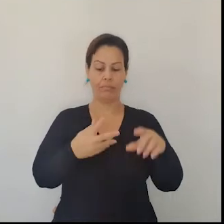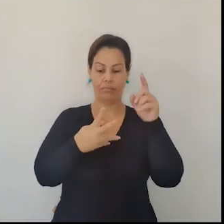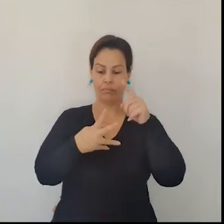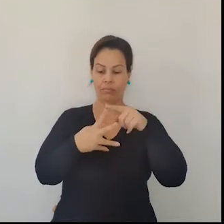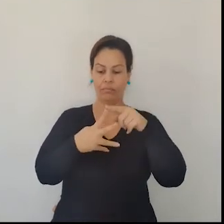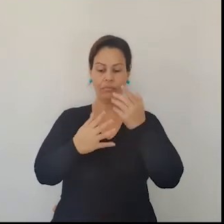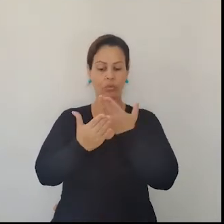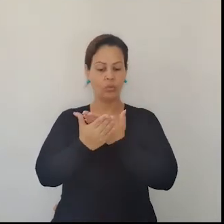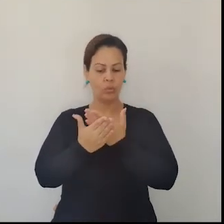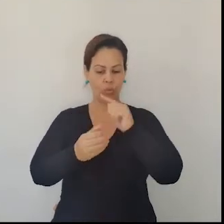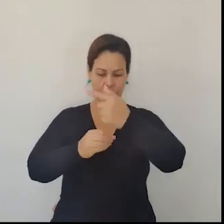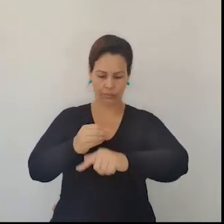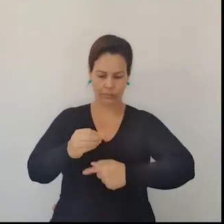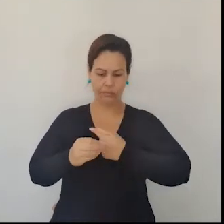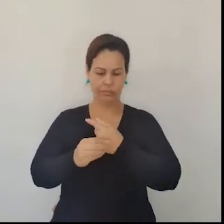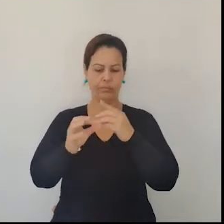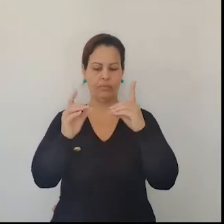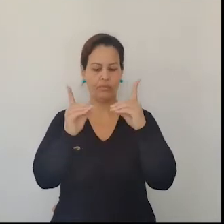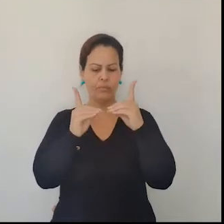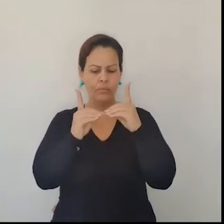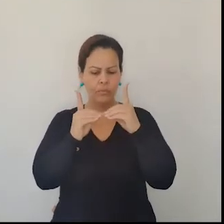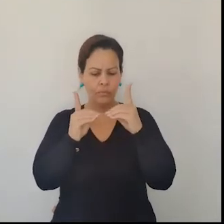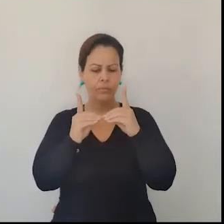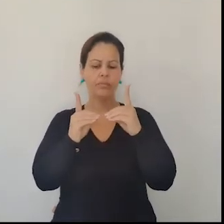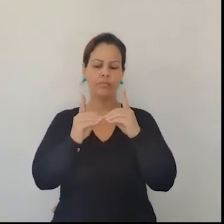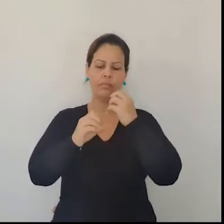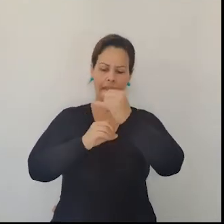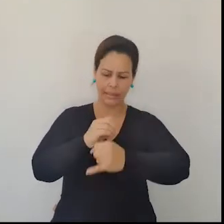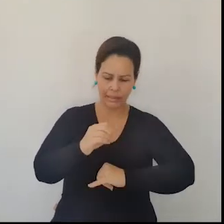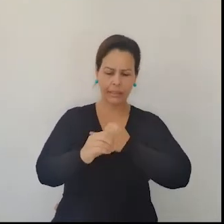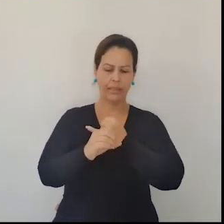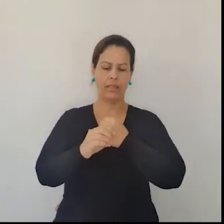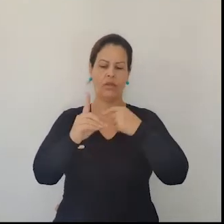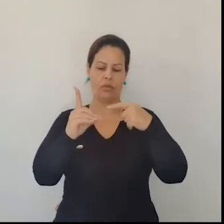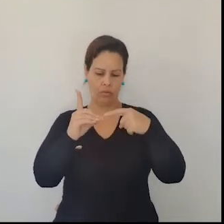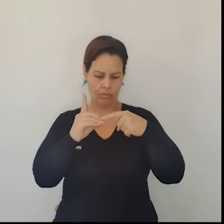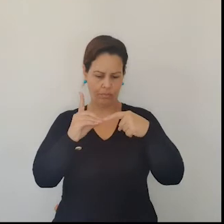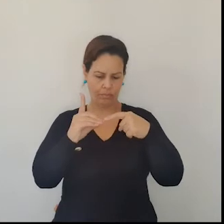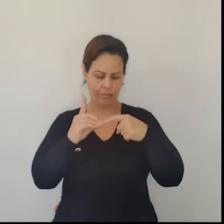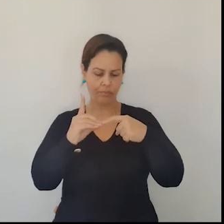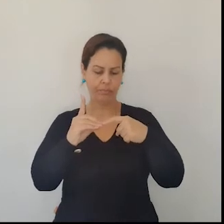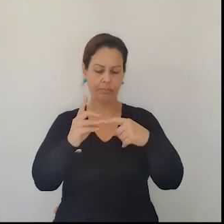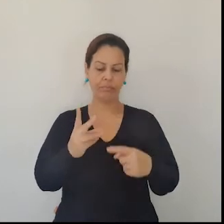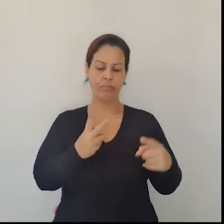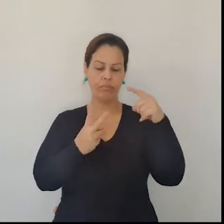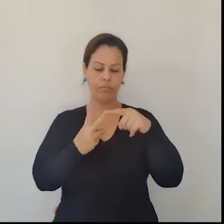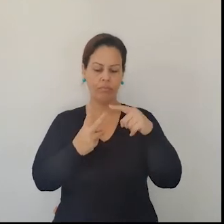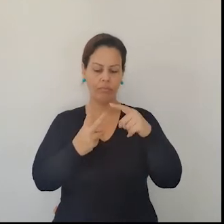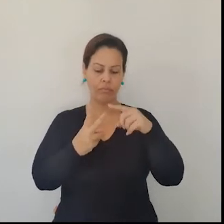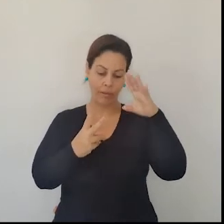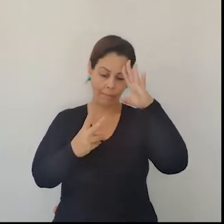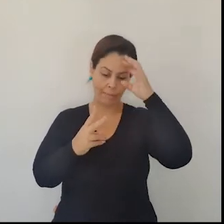atômica. Então, quais são os conteúdos que iremos ver? Estudo do átomo e suas partículas,